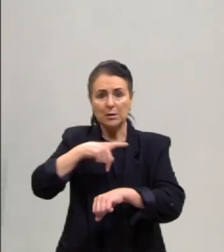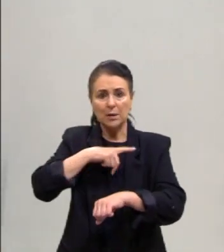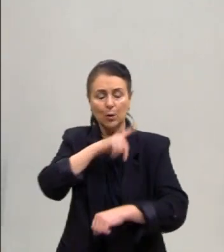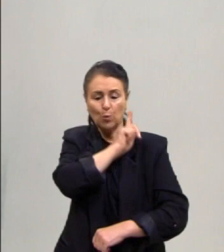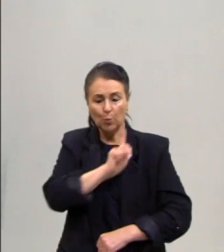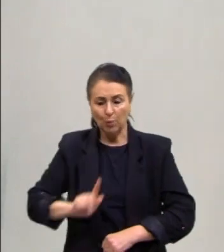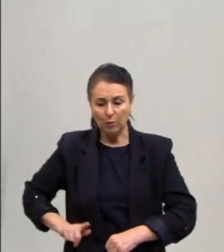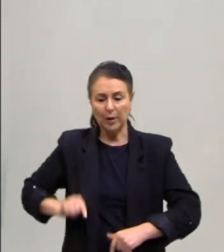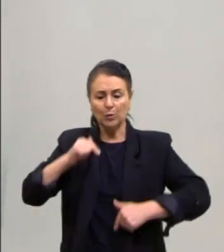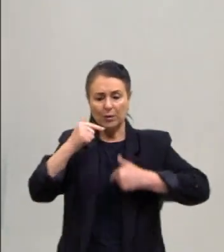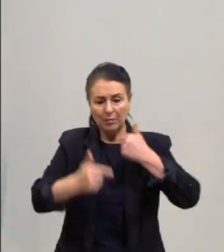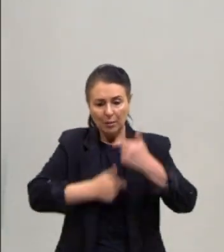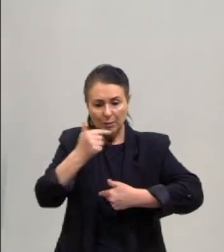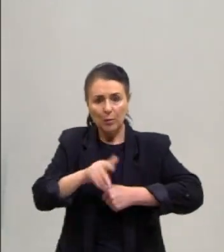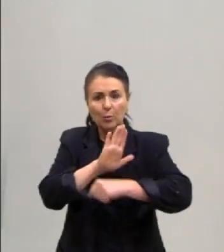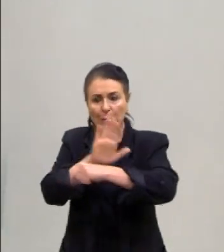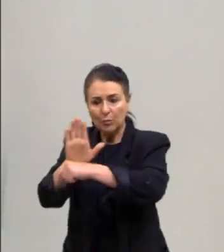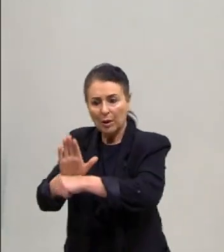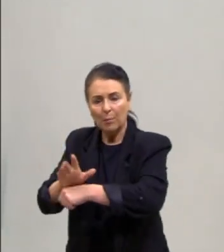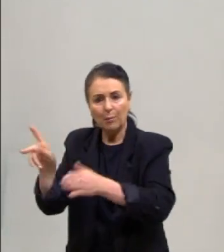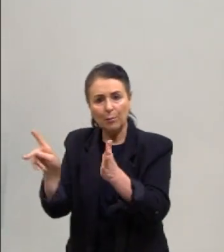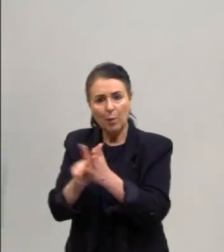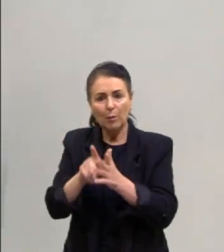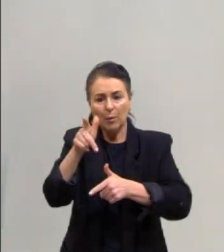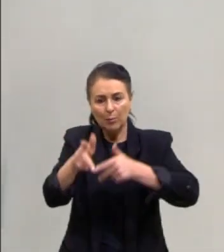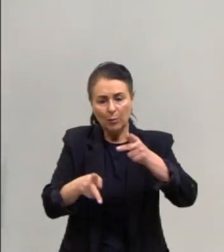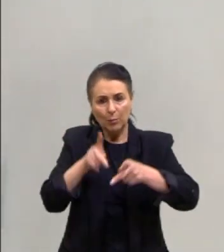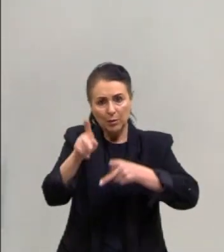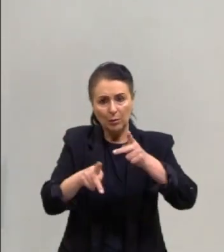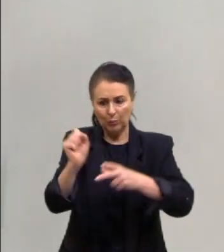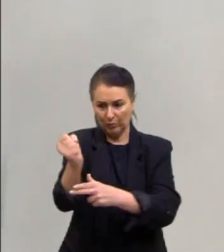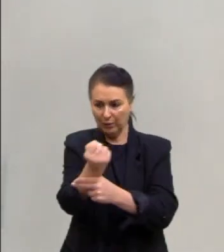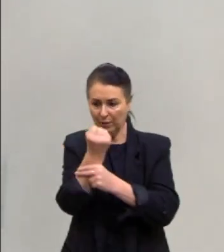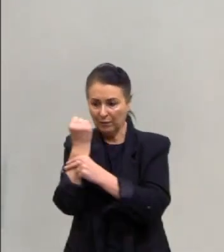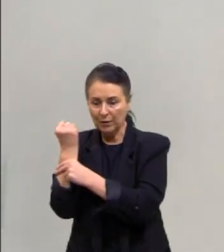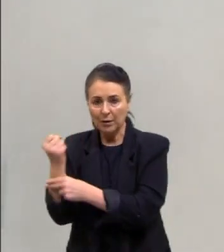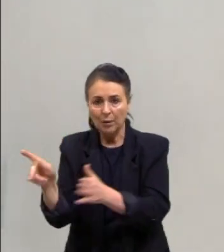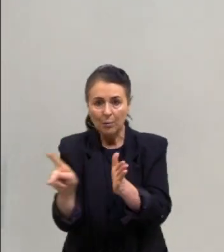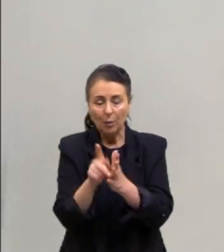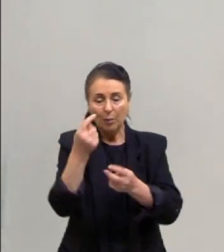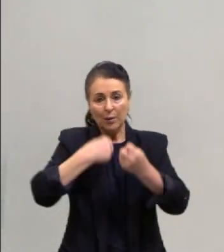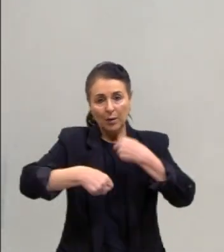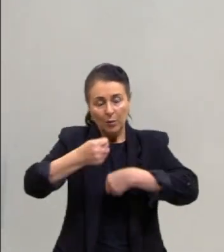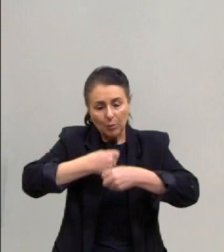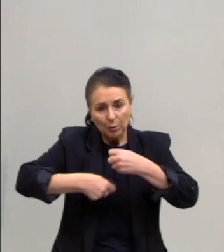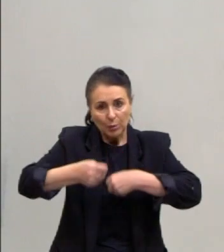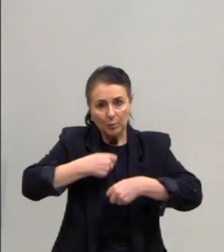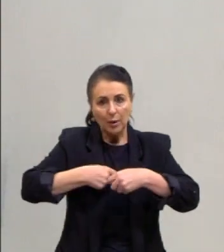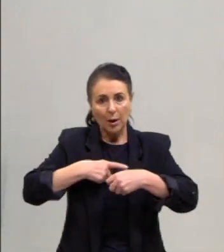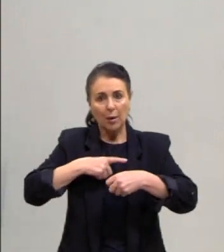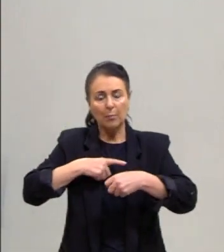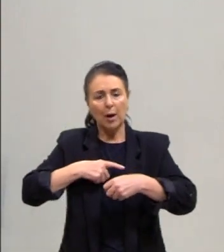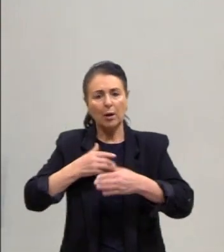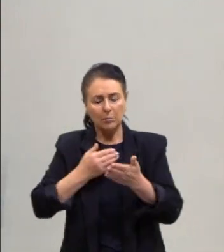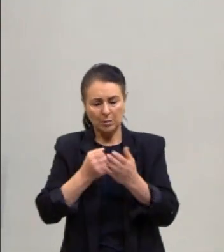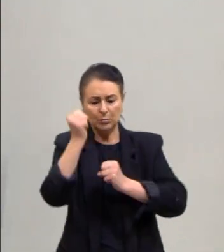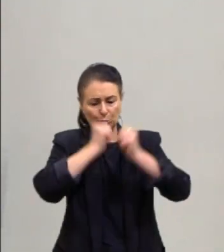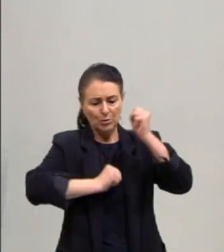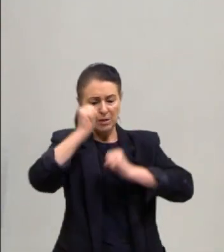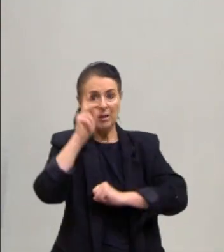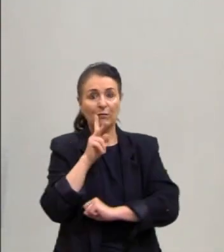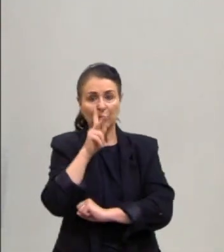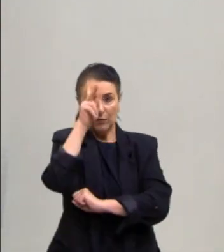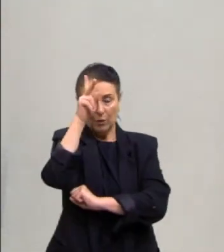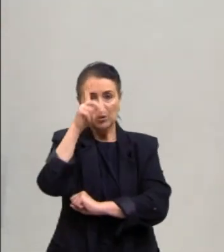governantes trabalhando em prol da população né defendendo a sua própria economia para que ele se vocês possam se industrializar e